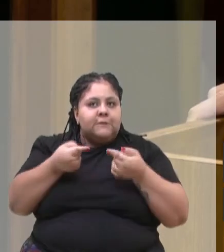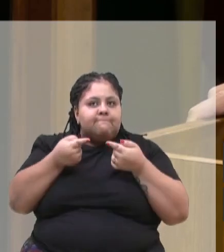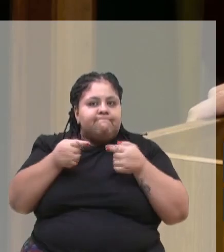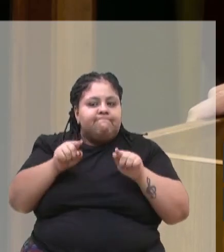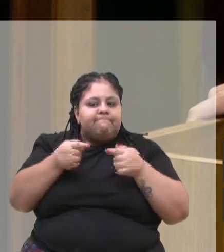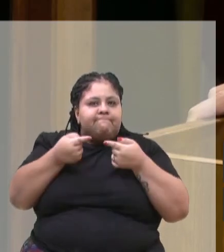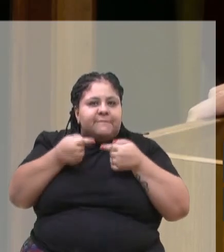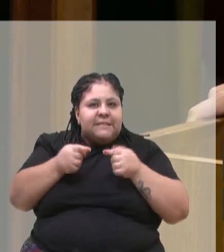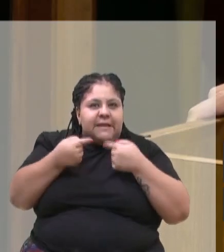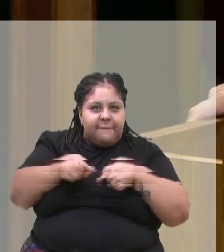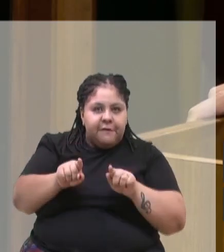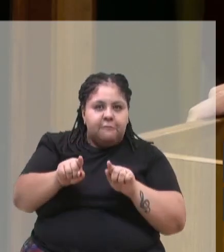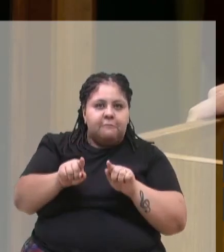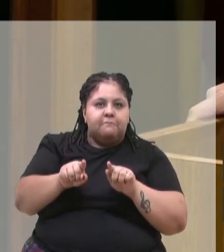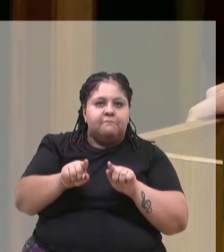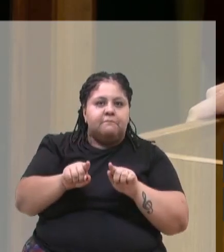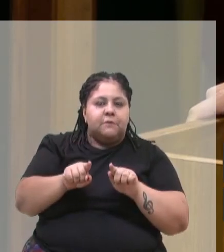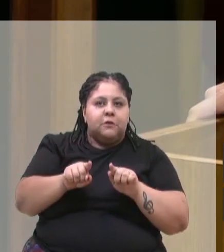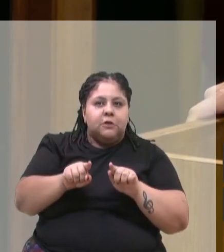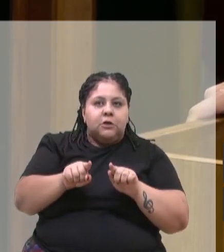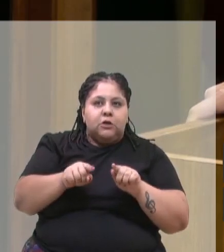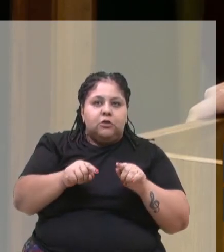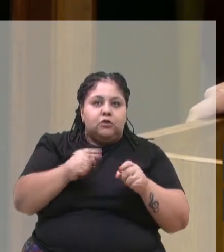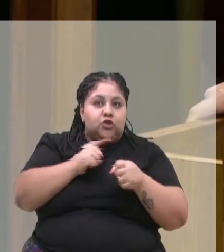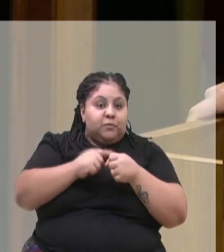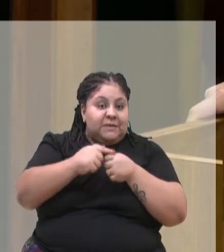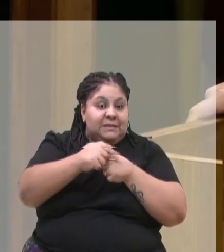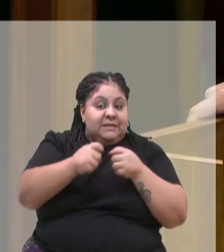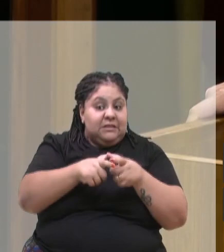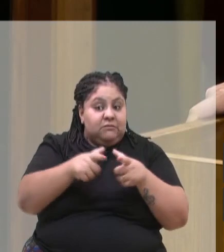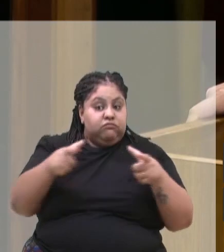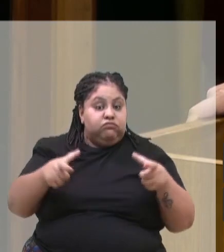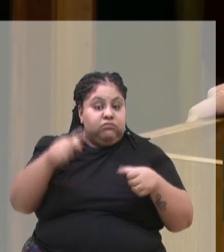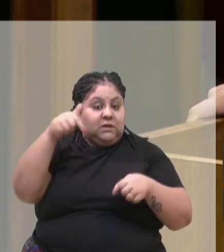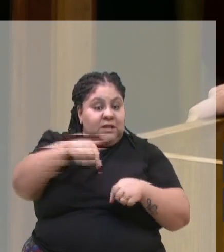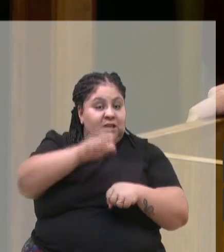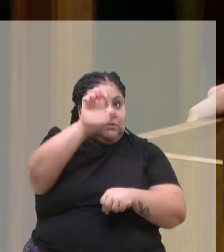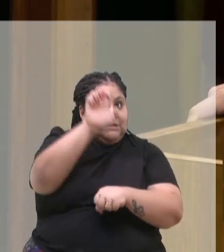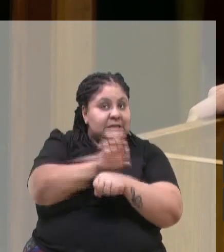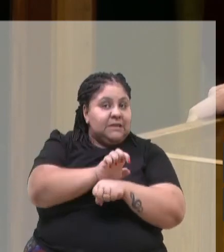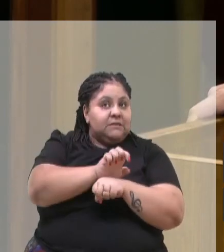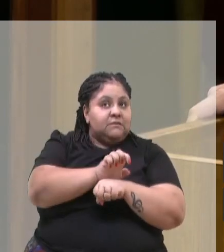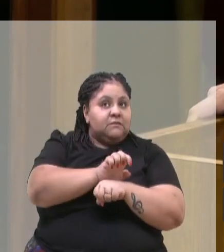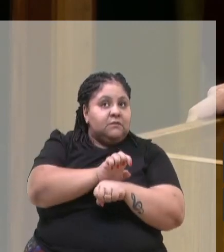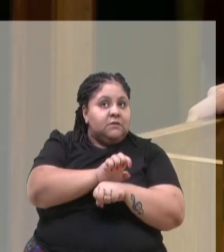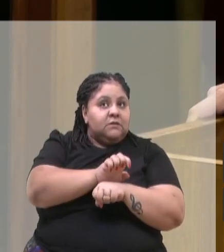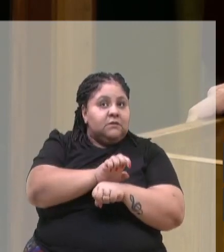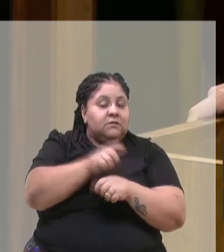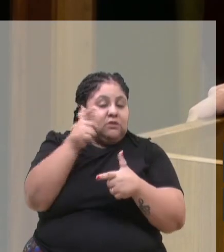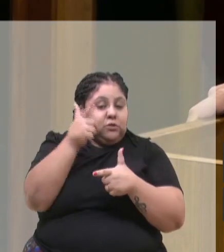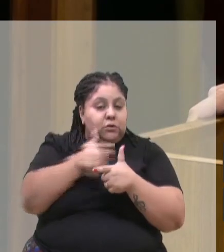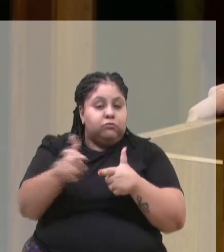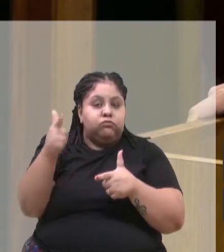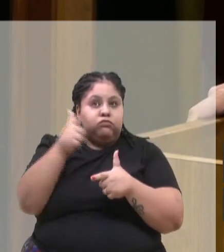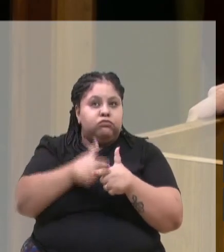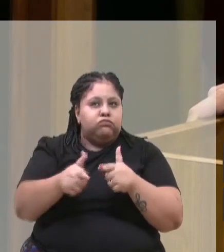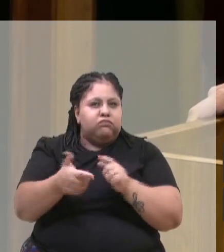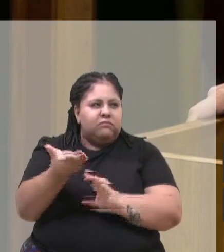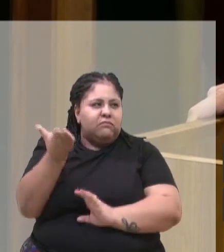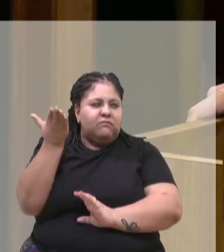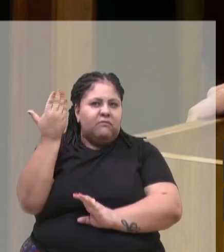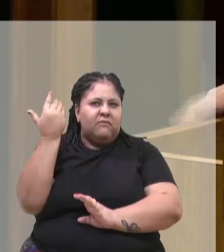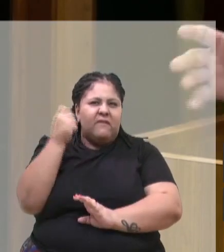uma cidade grande, de uma metrópole do nosso estado, em que os problemas são